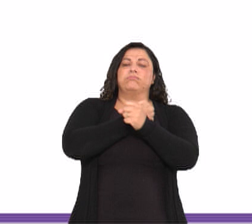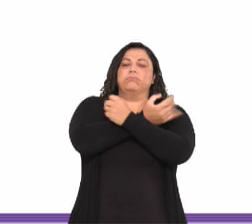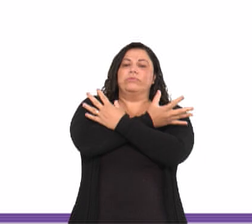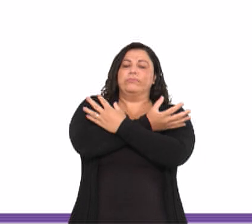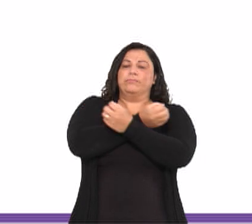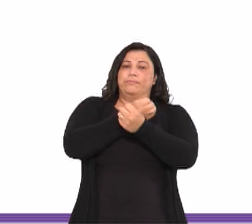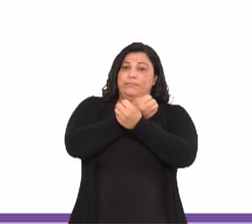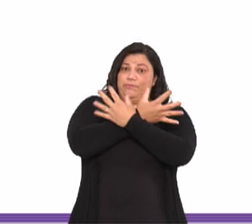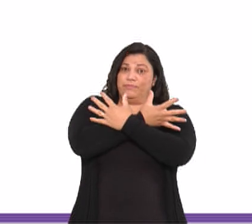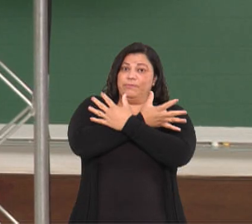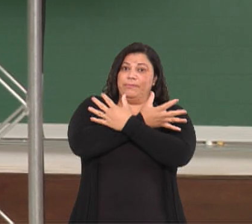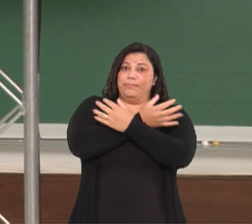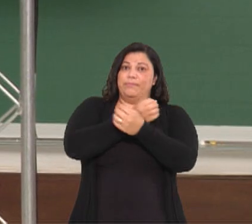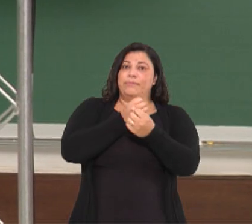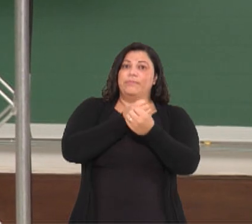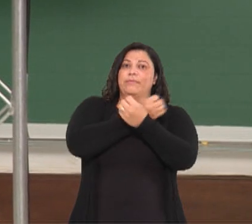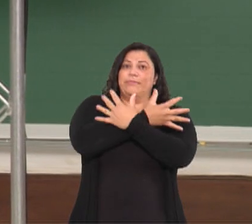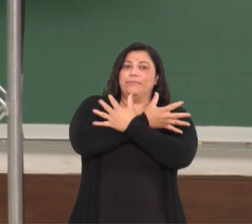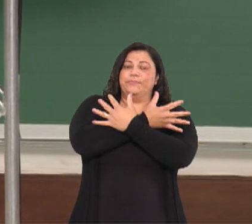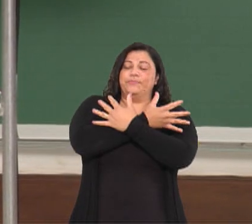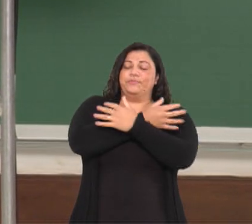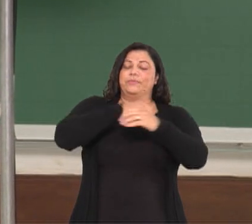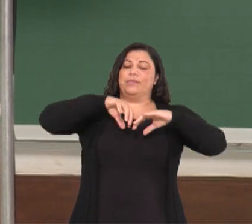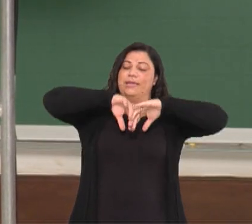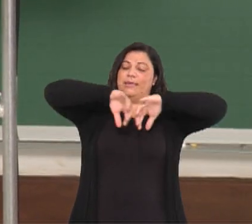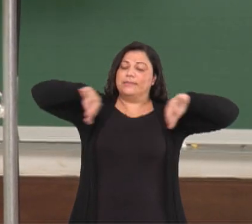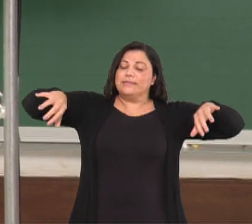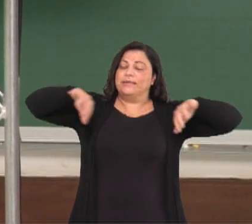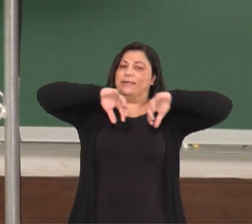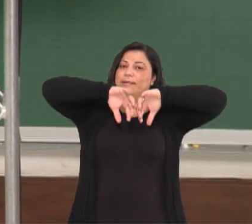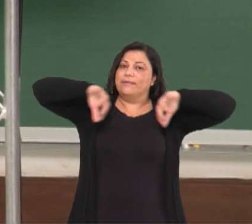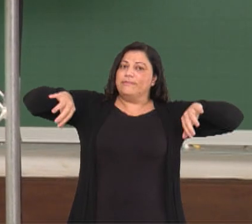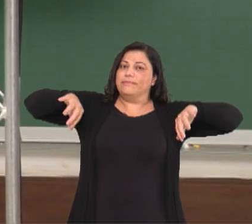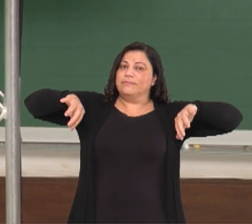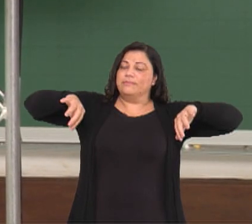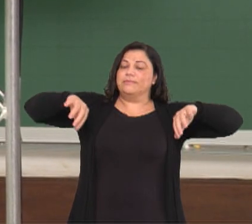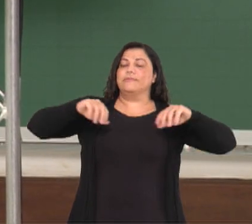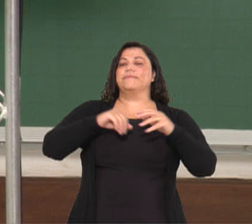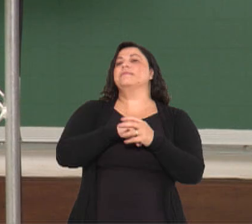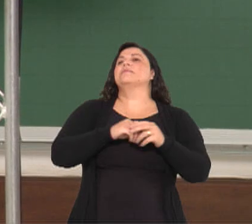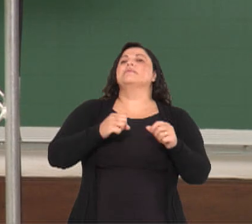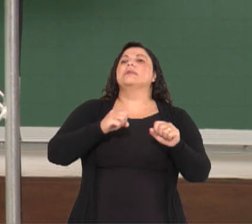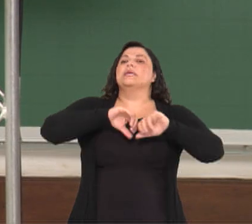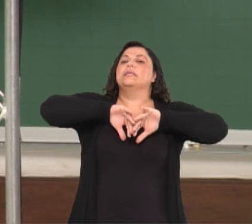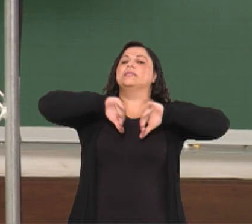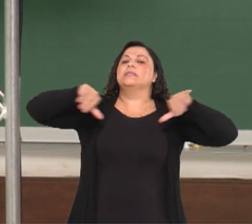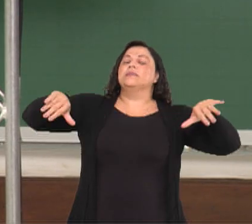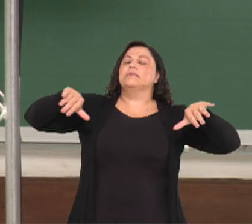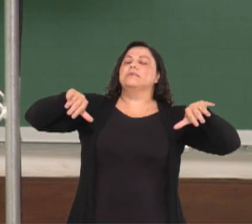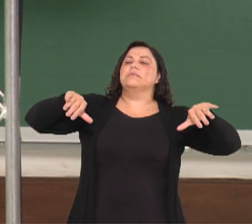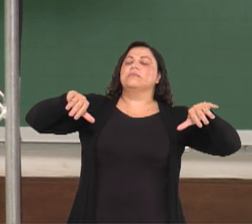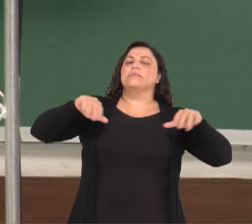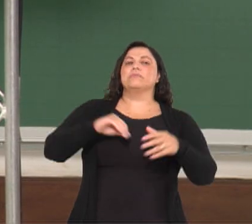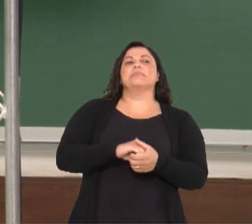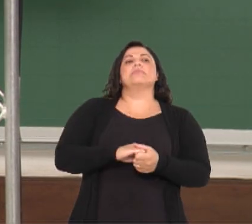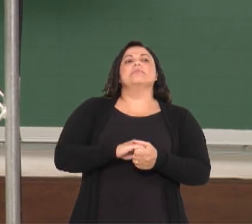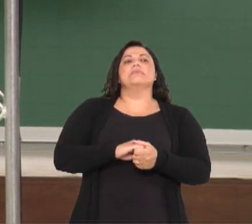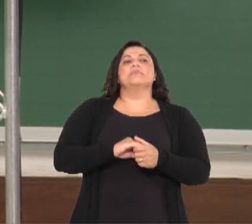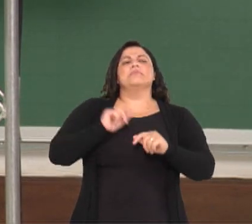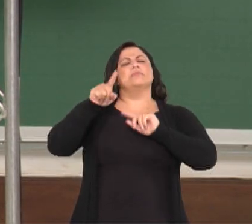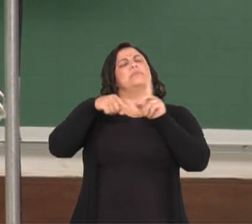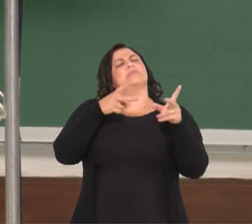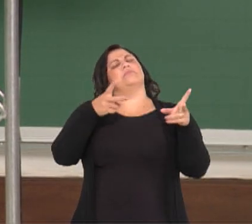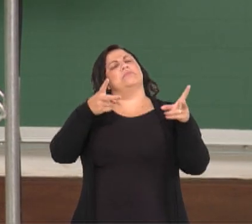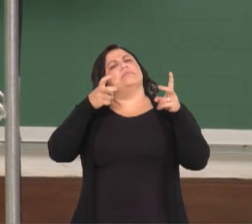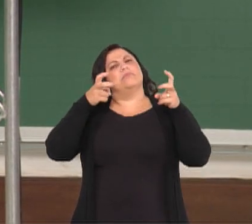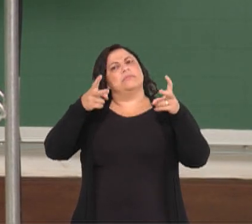tipo para fora, se afastando daquela carga-fonte que já está nessa região do espaço. Aí perceba